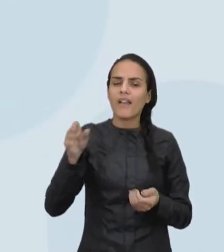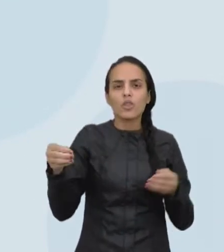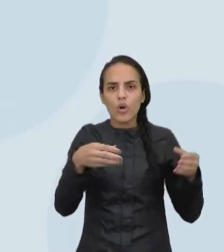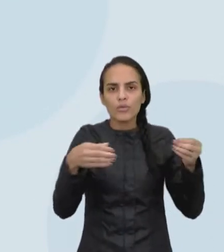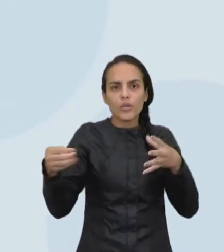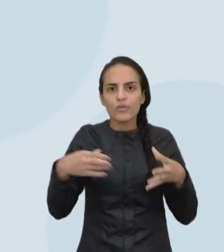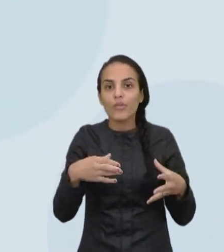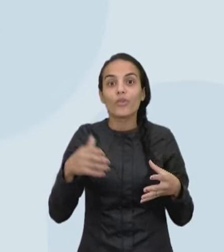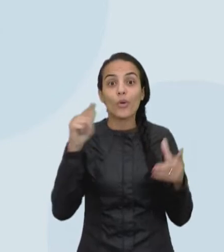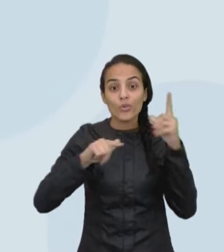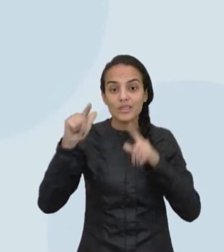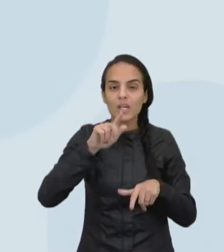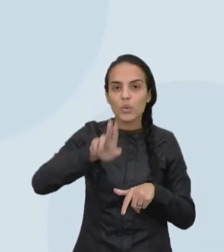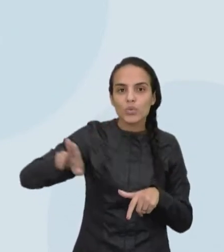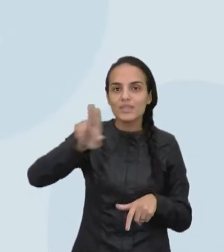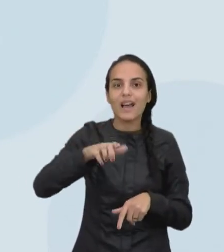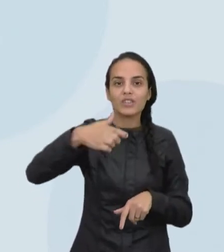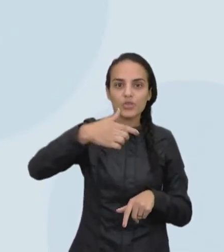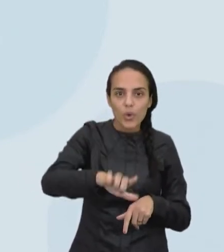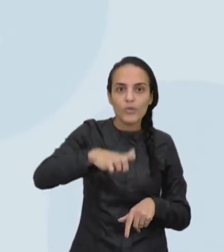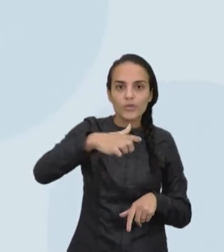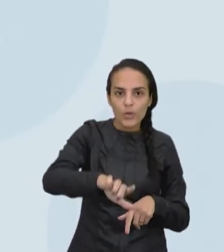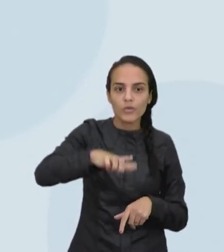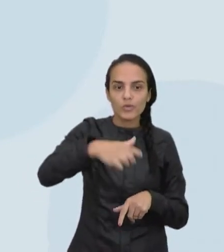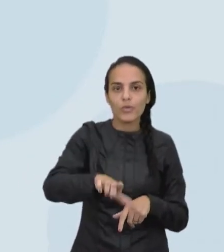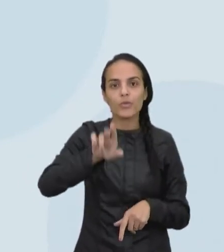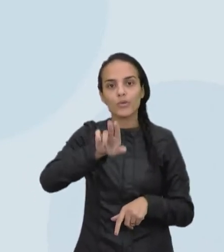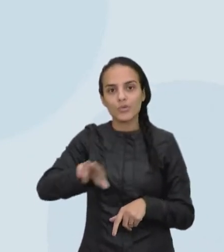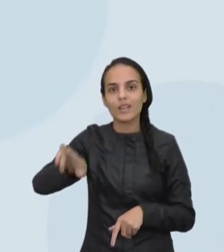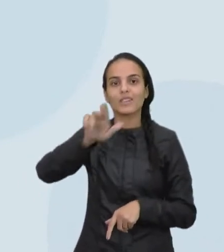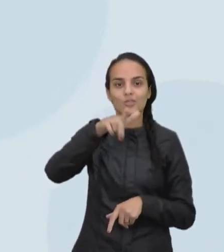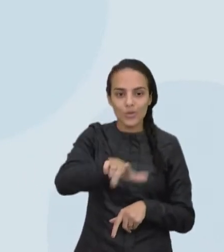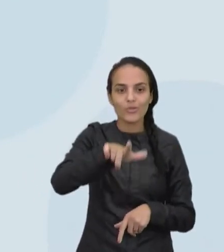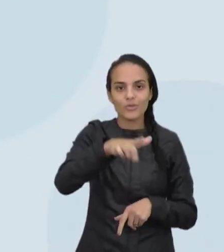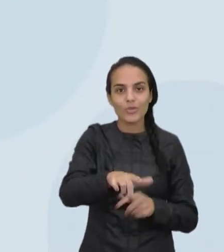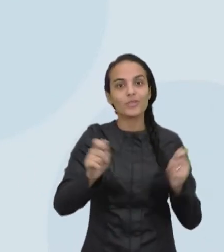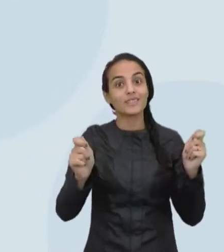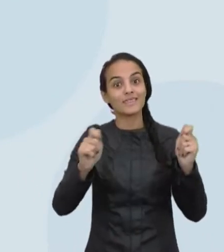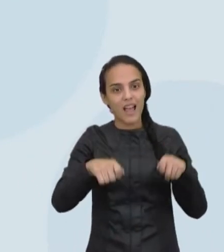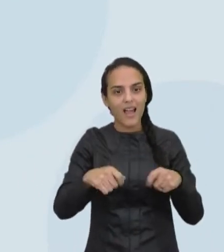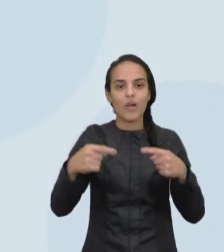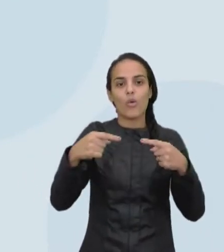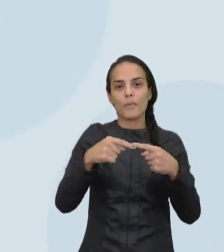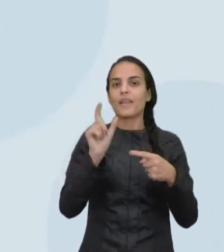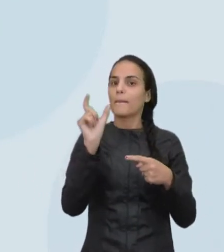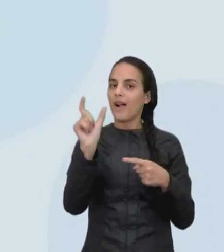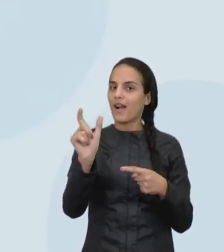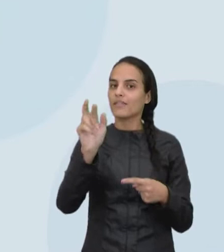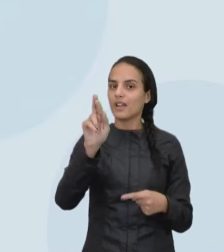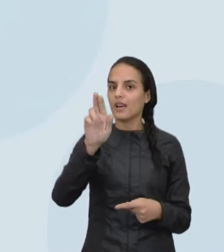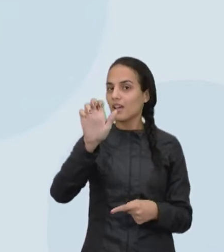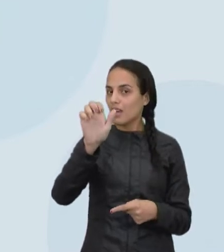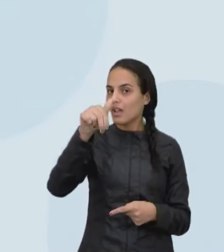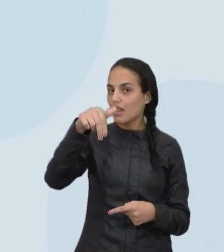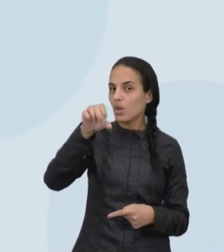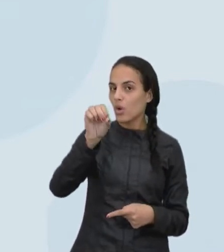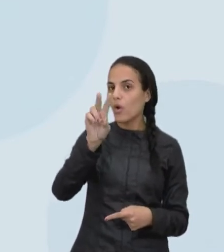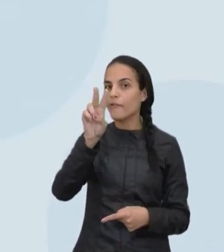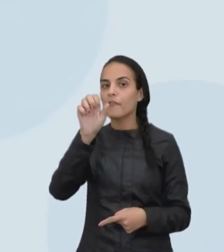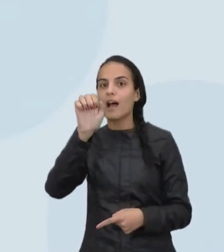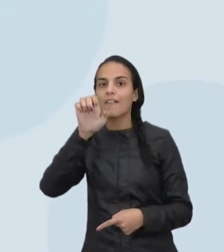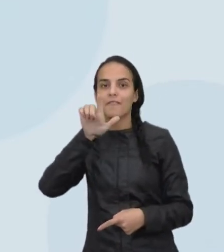sempre aí na natureza, né? A gente pode reutilizar, a gente... em vários momentos eles são chamados